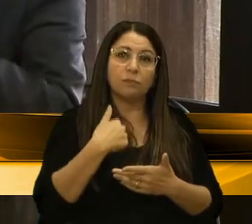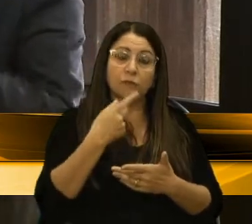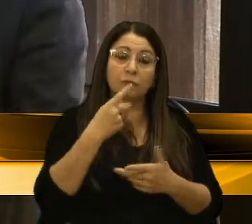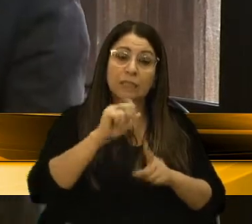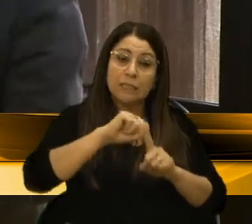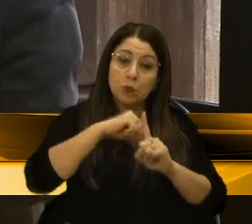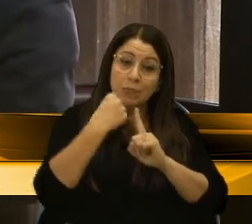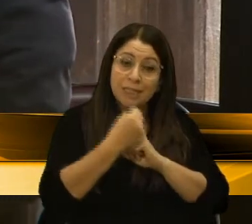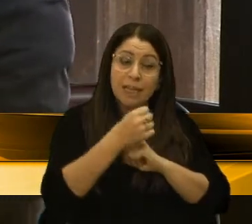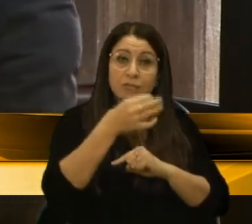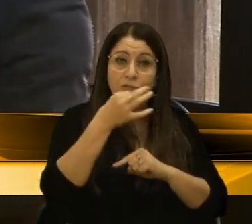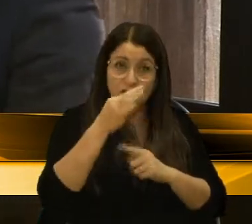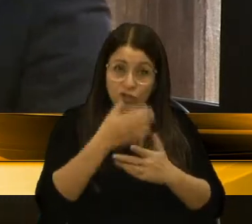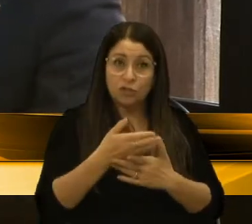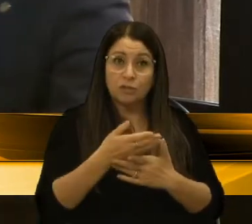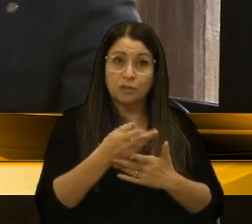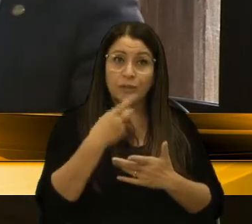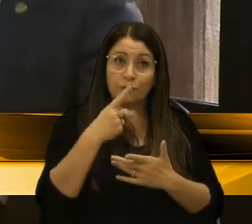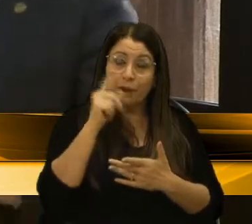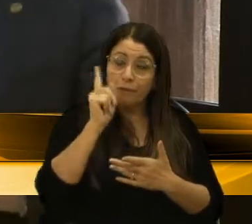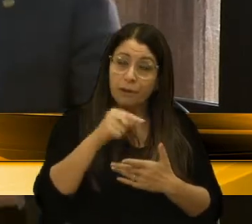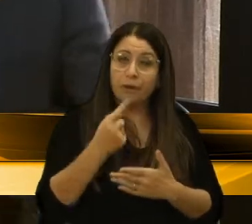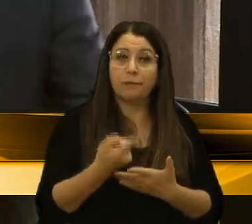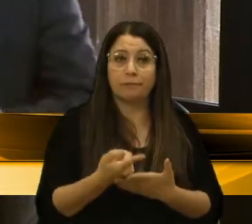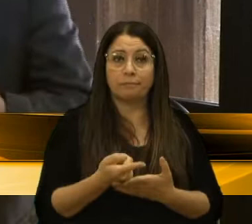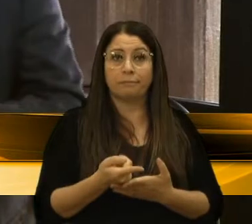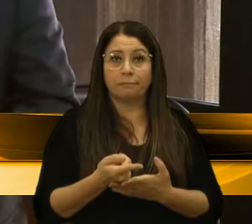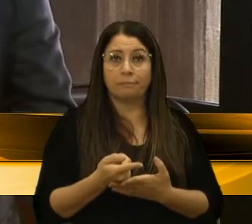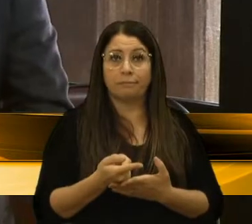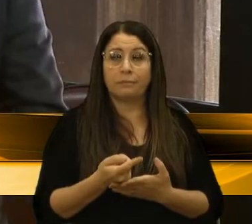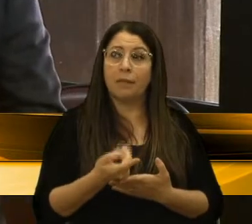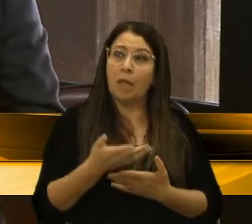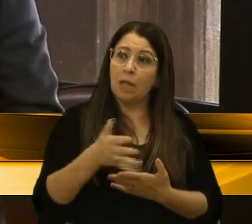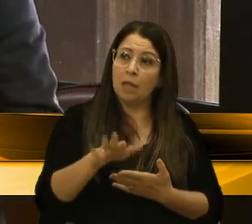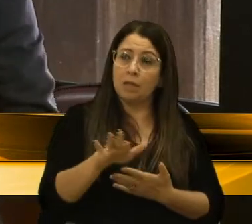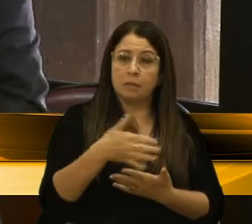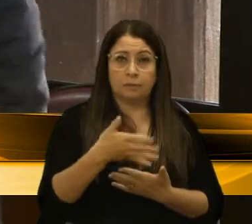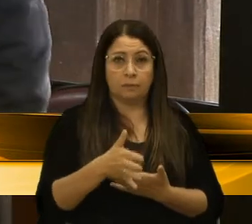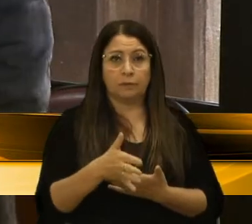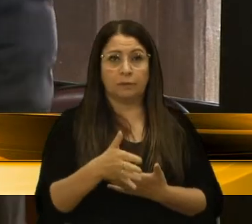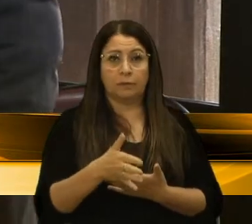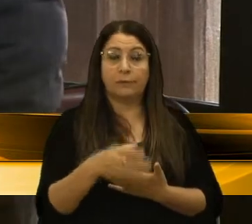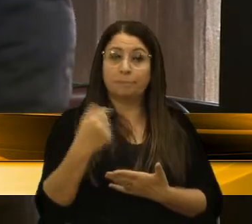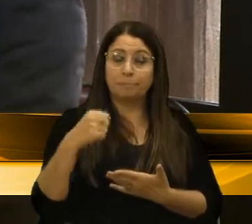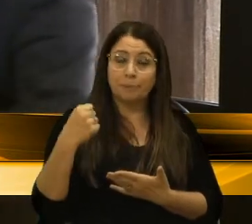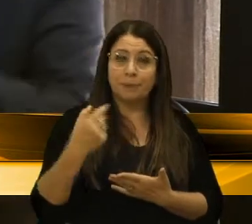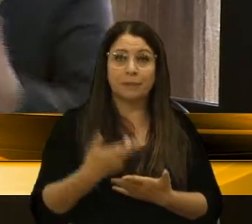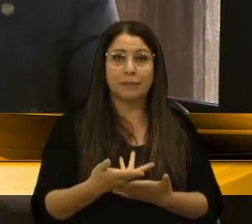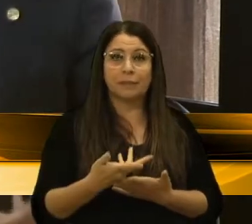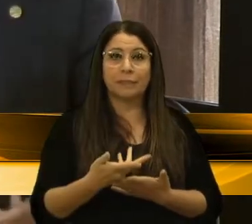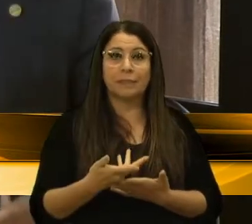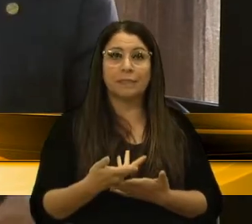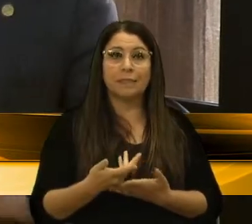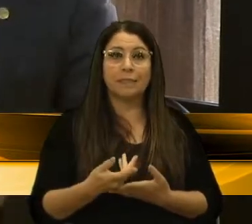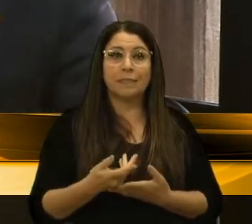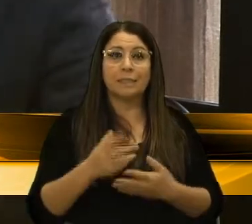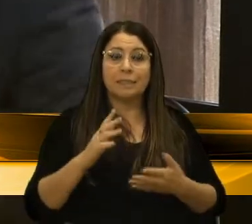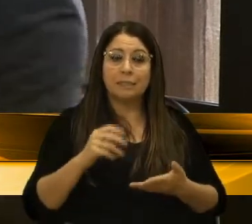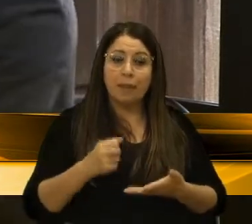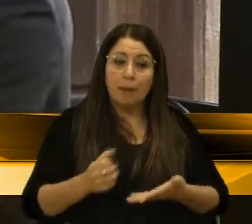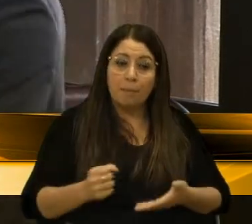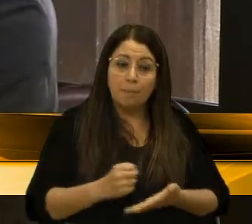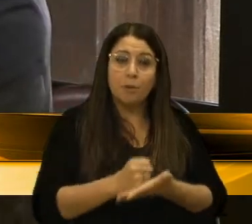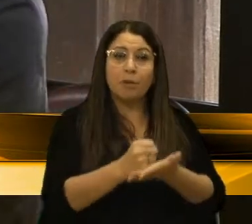sociedade caxiense, eu digo que ela muitas vezes, precisa ser alimentada também